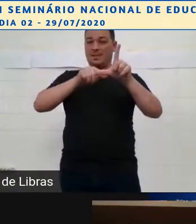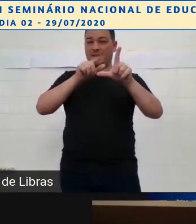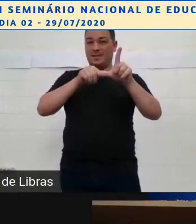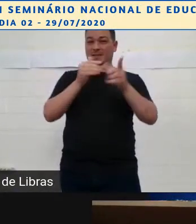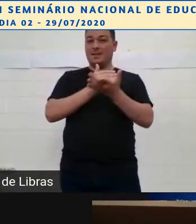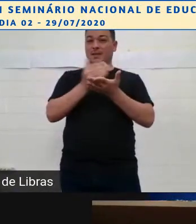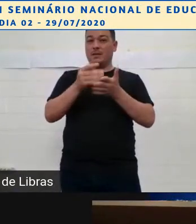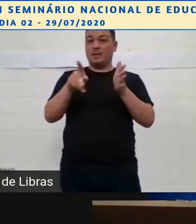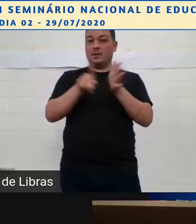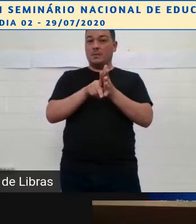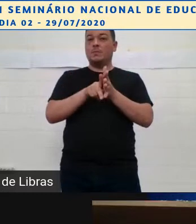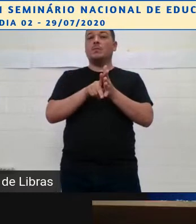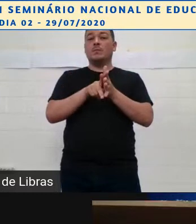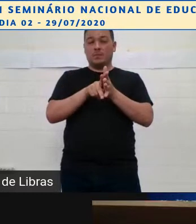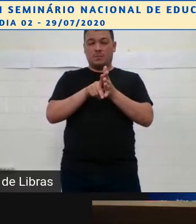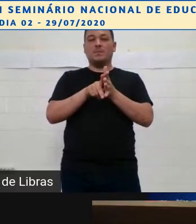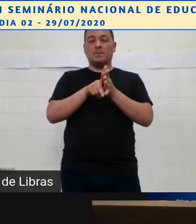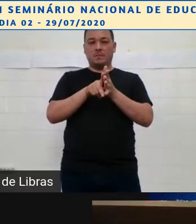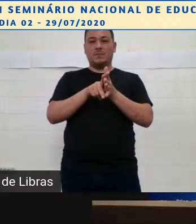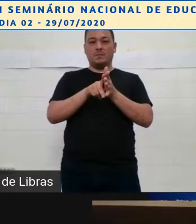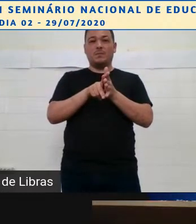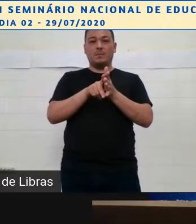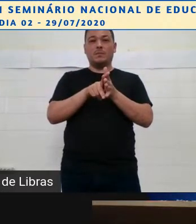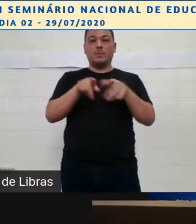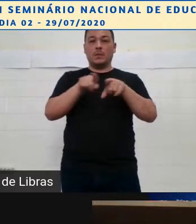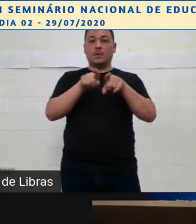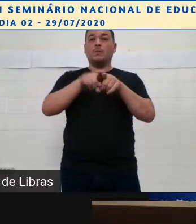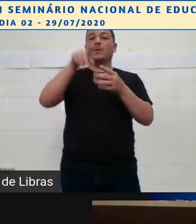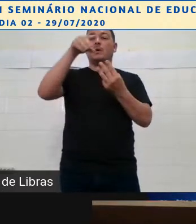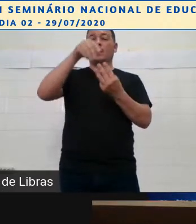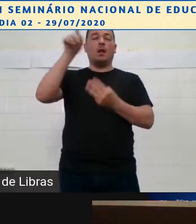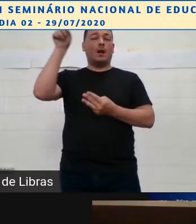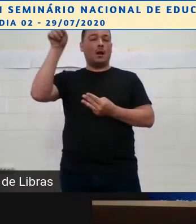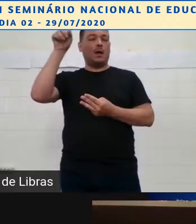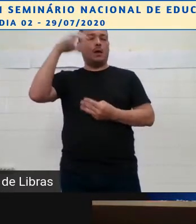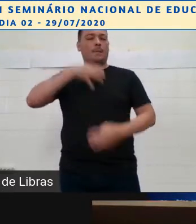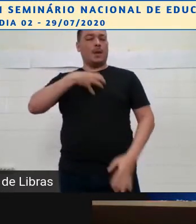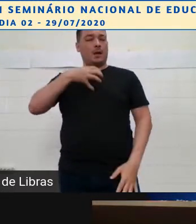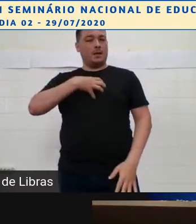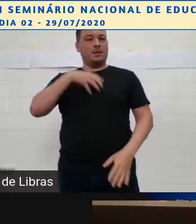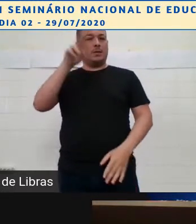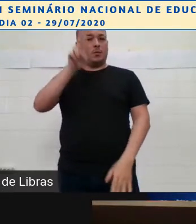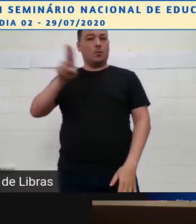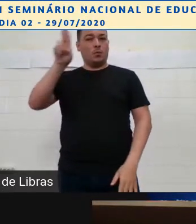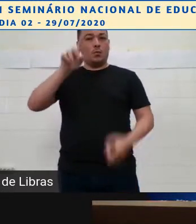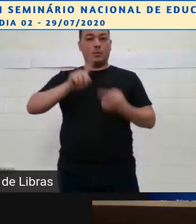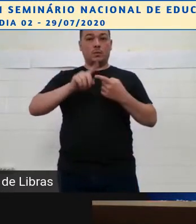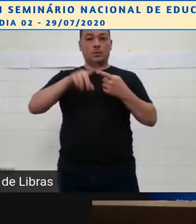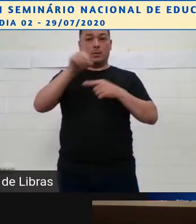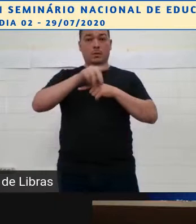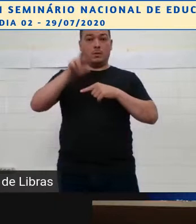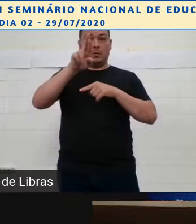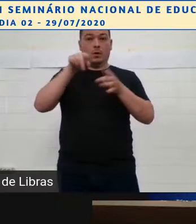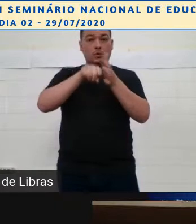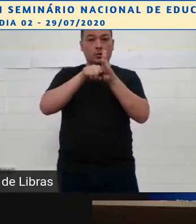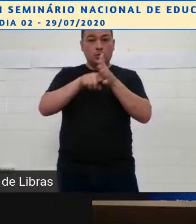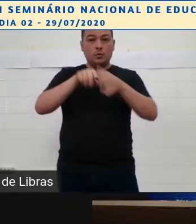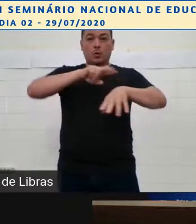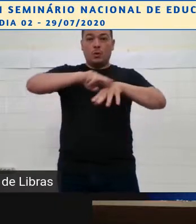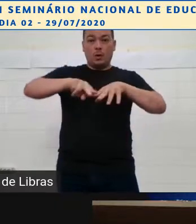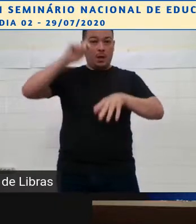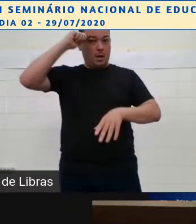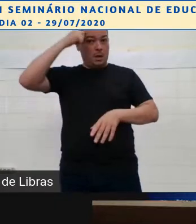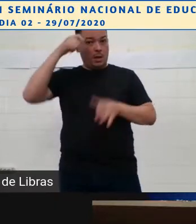linha de Teorias e Crítica da Literatura e da Cultura pela Universidade Federal da Bahia, doutorado em Estudos Étnicos e Africanos